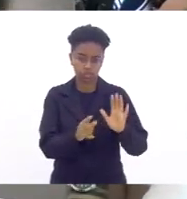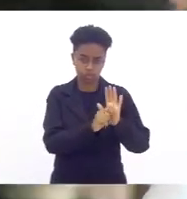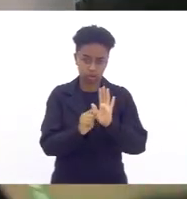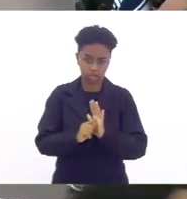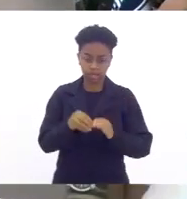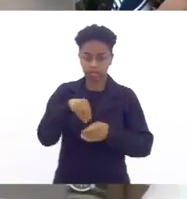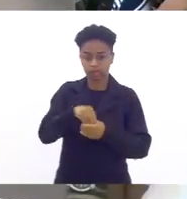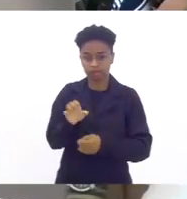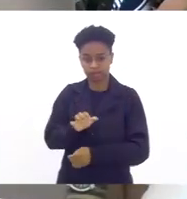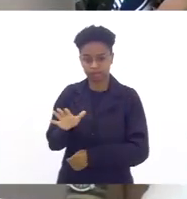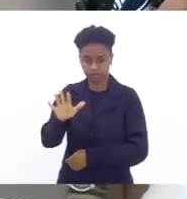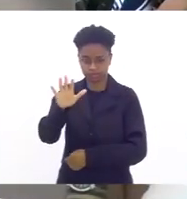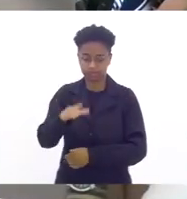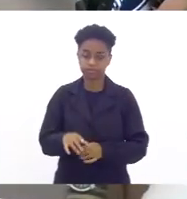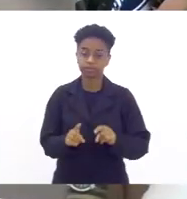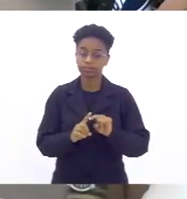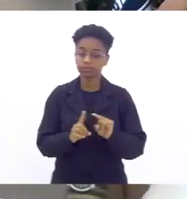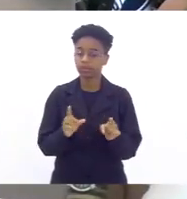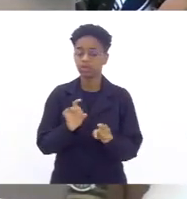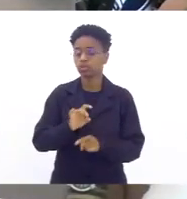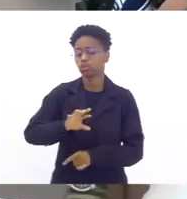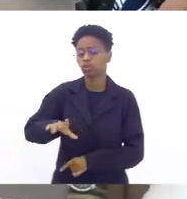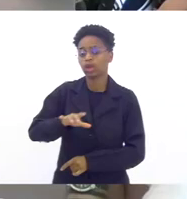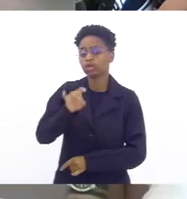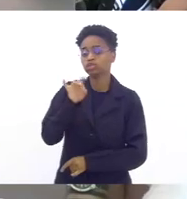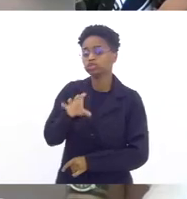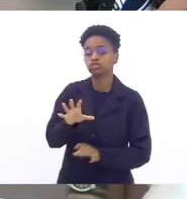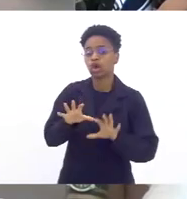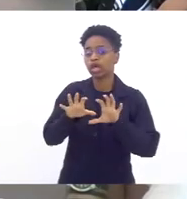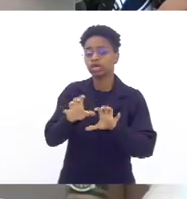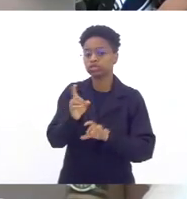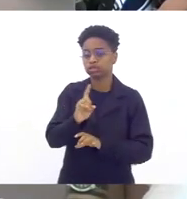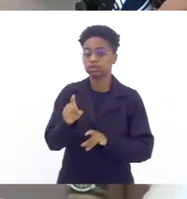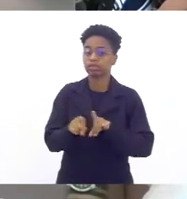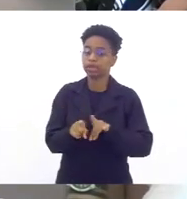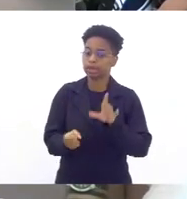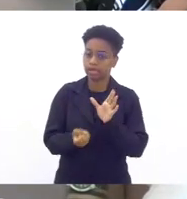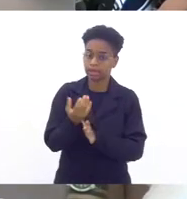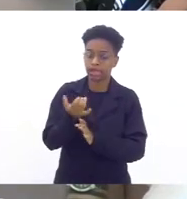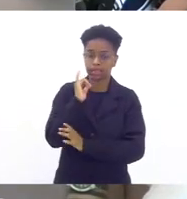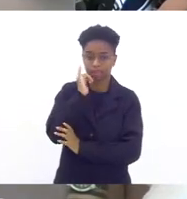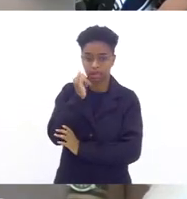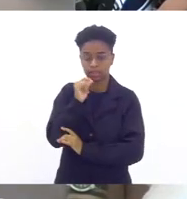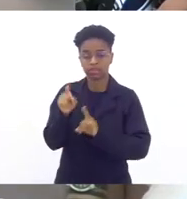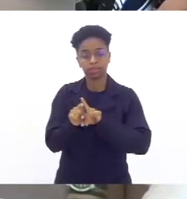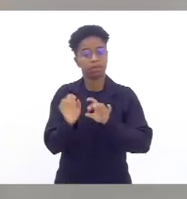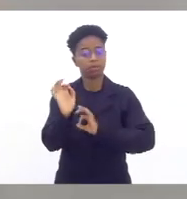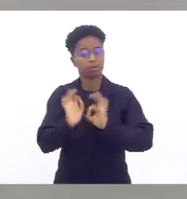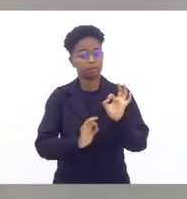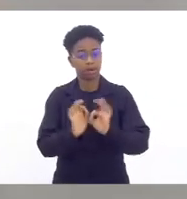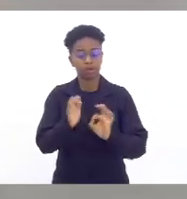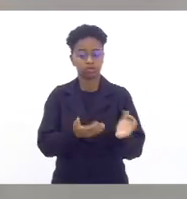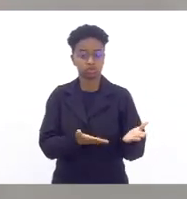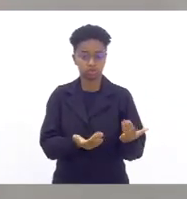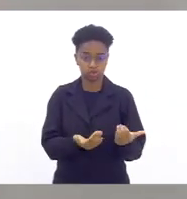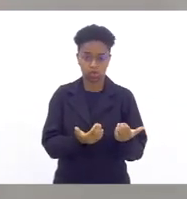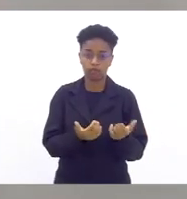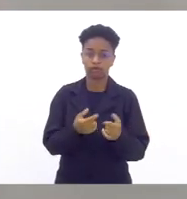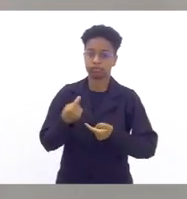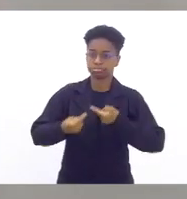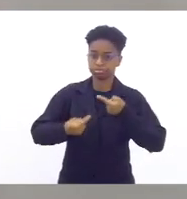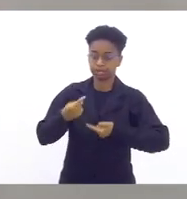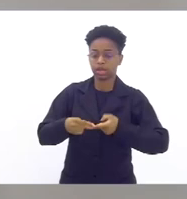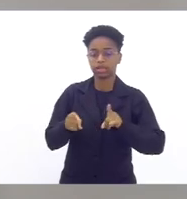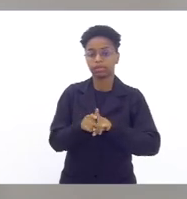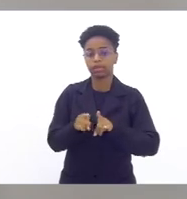dentro das favelas mas não só falar sobre isso né construir narrativas preparar trazer Juventude para dentro desse debate colocar essa